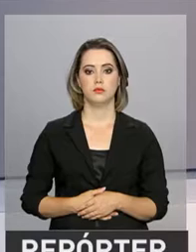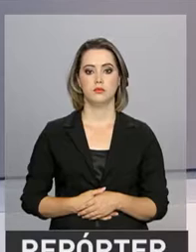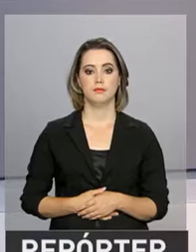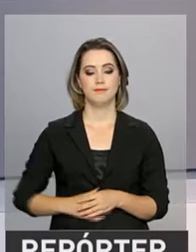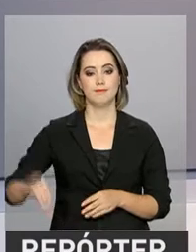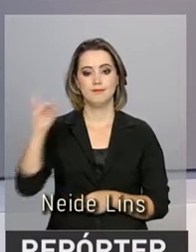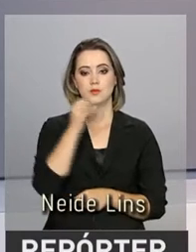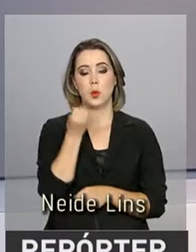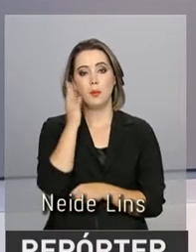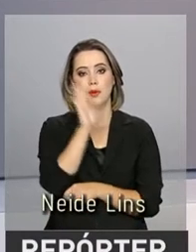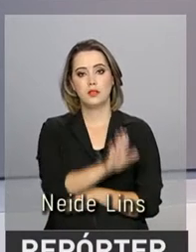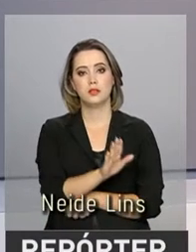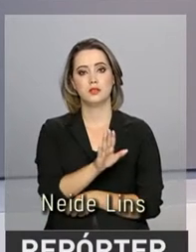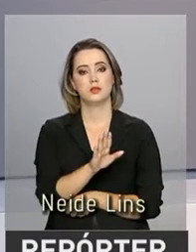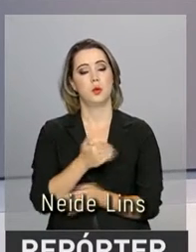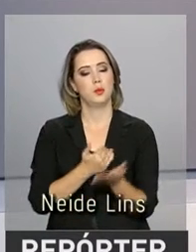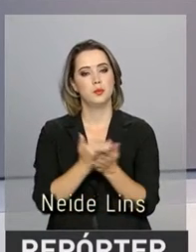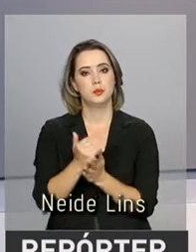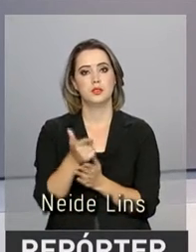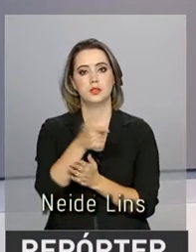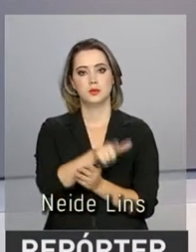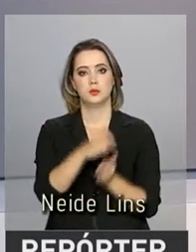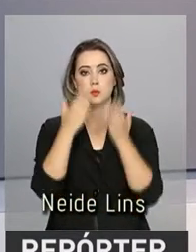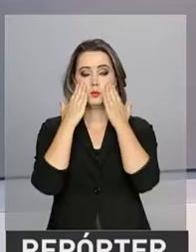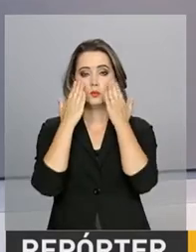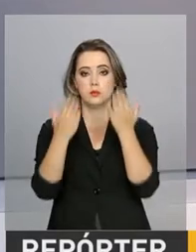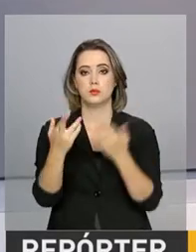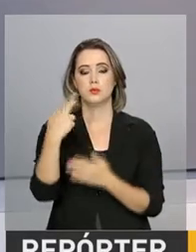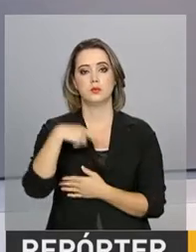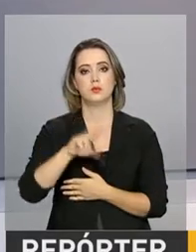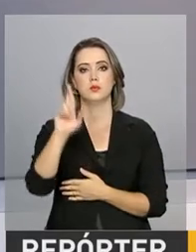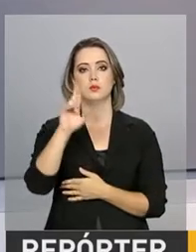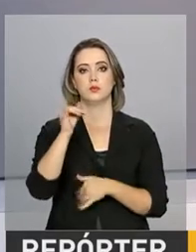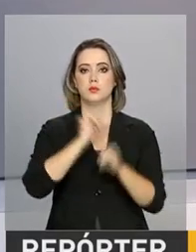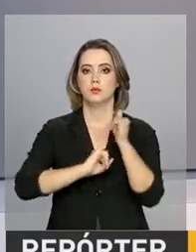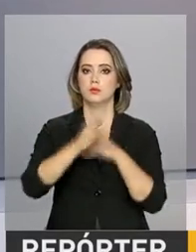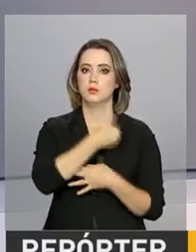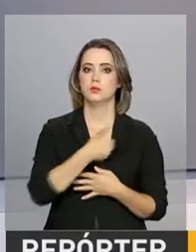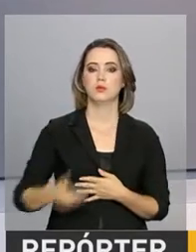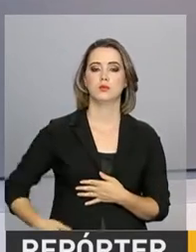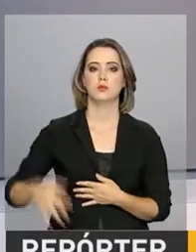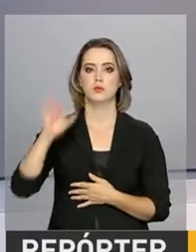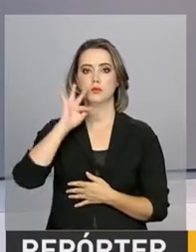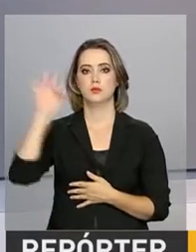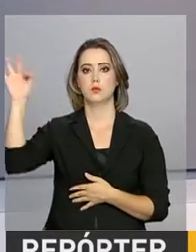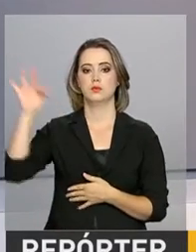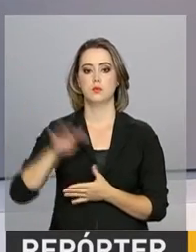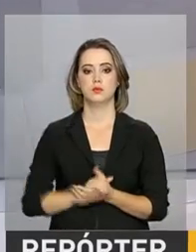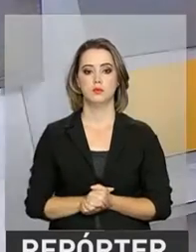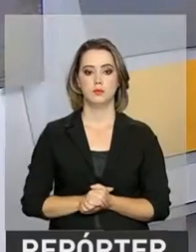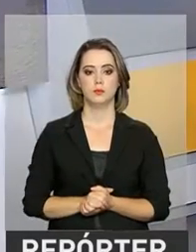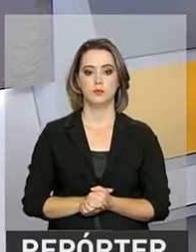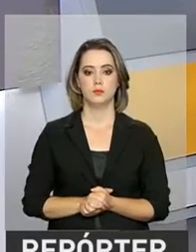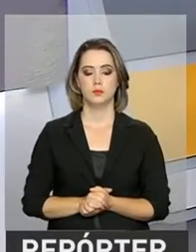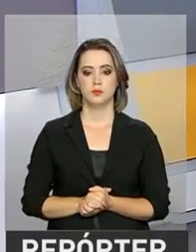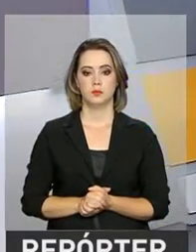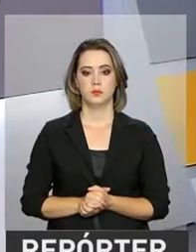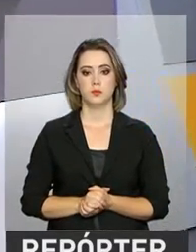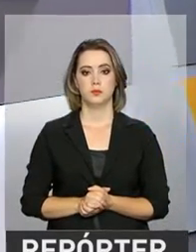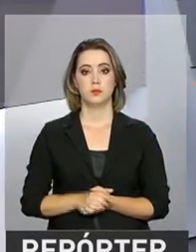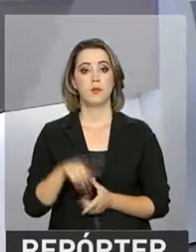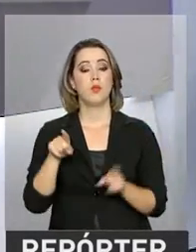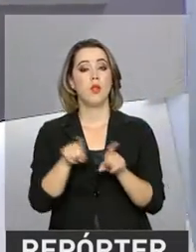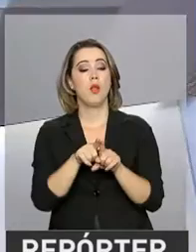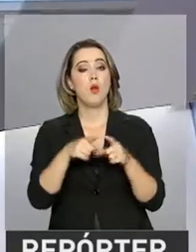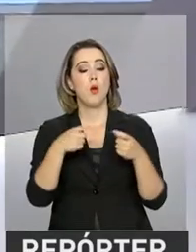olá boa tarde e começa agora mais uma edição do repórter nbr e as notícias do governo federal rom com